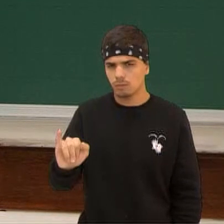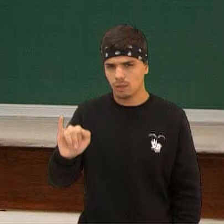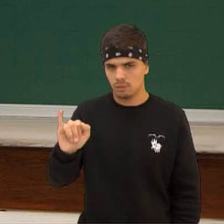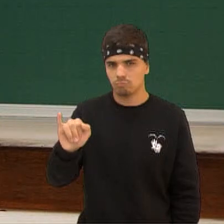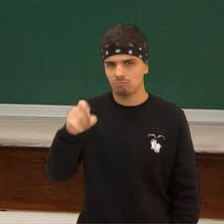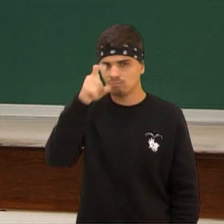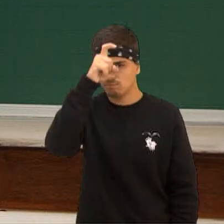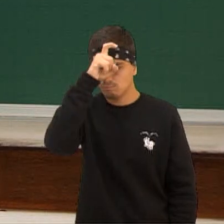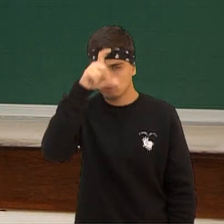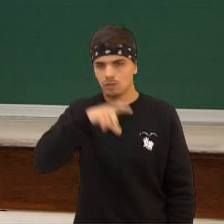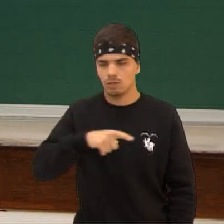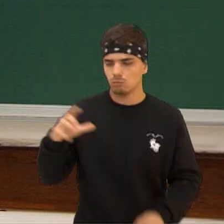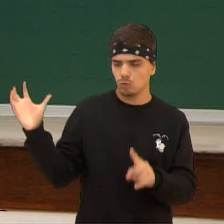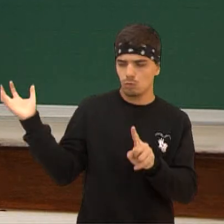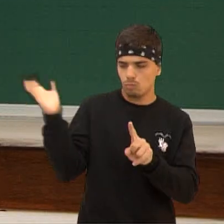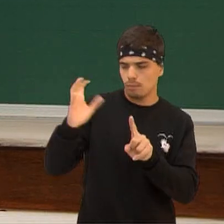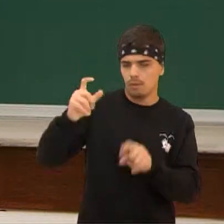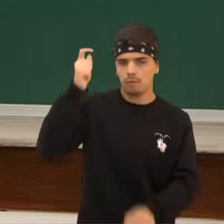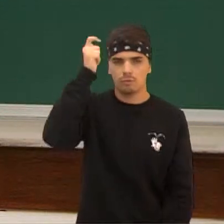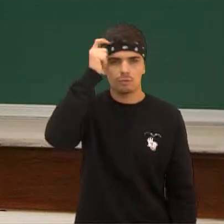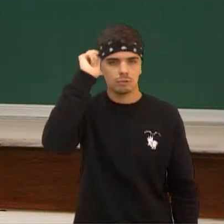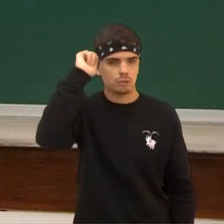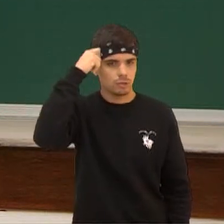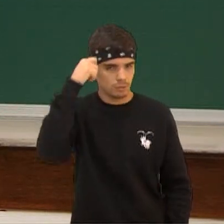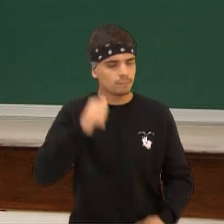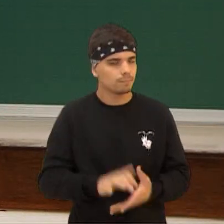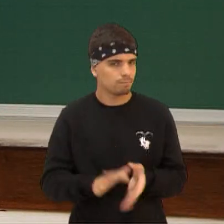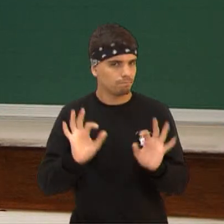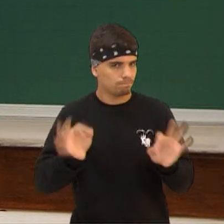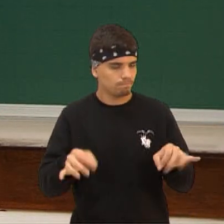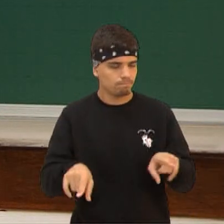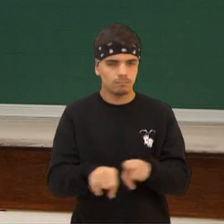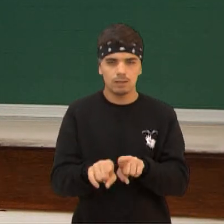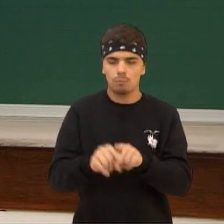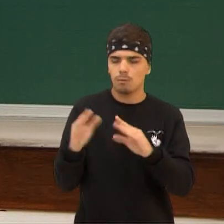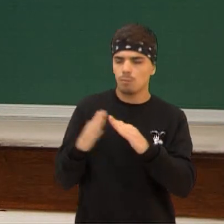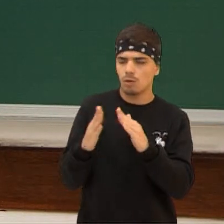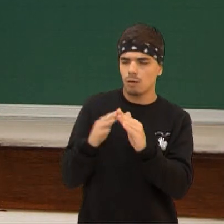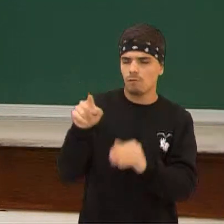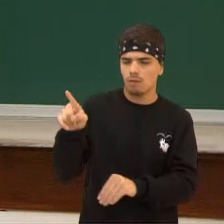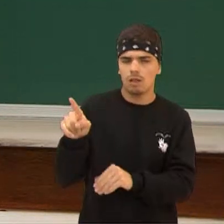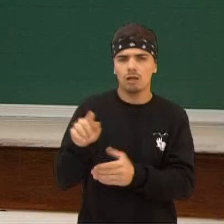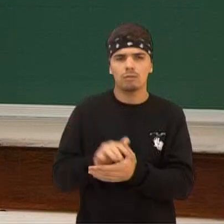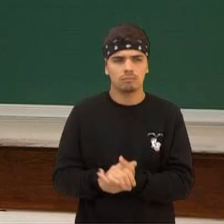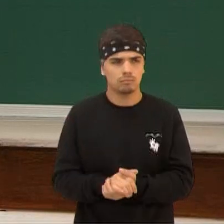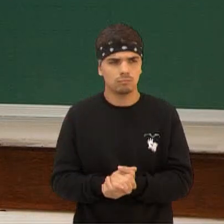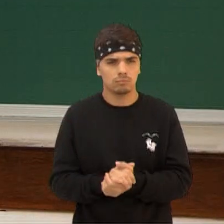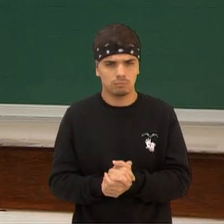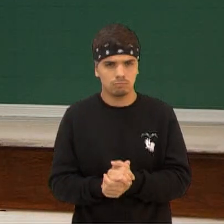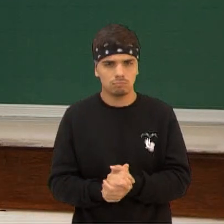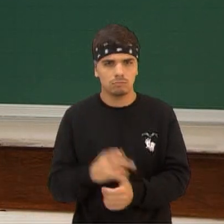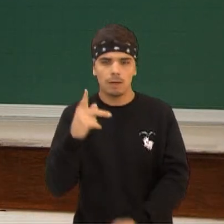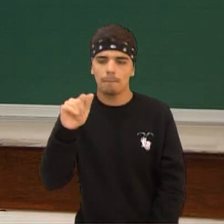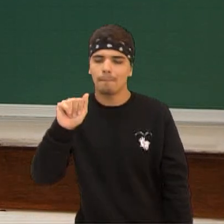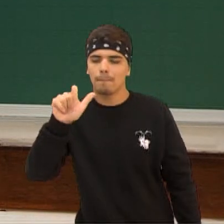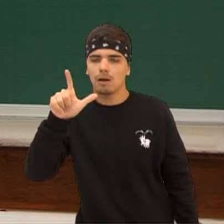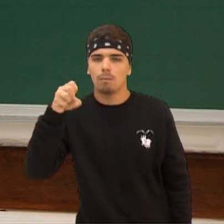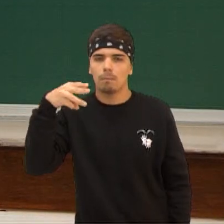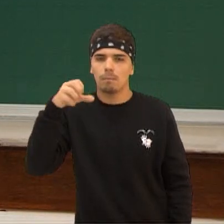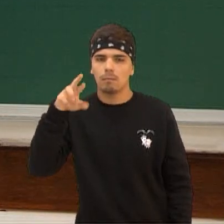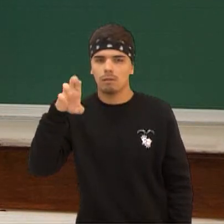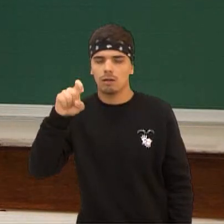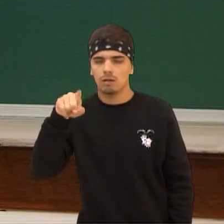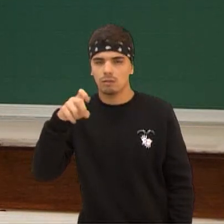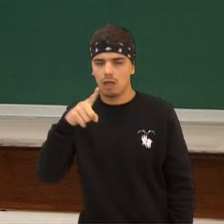grande influência na consciência negra, né? Ele morava lá nos Palmares, ele é considerado